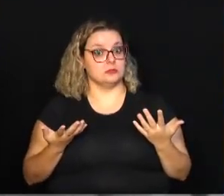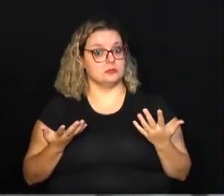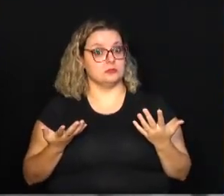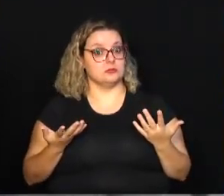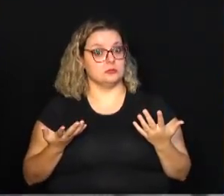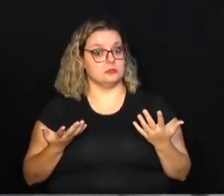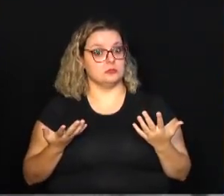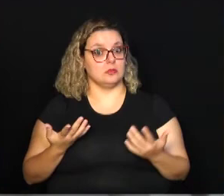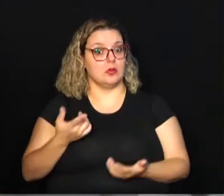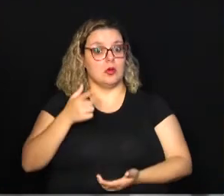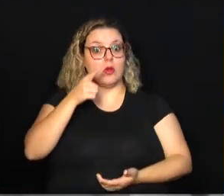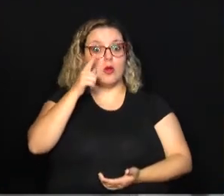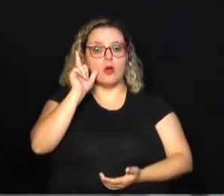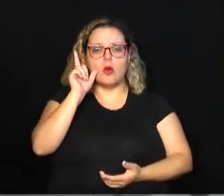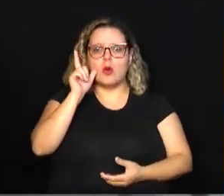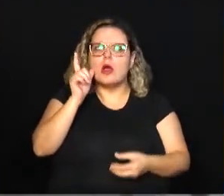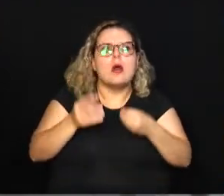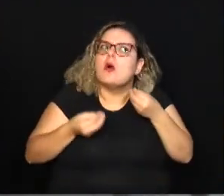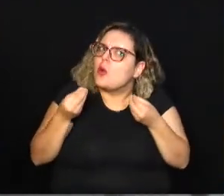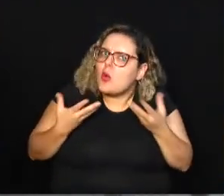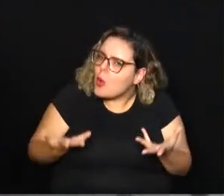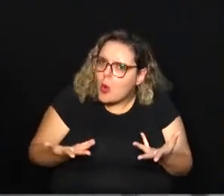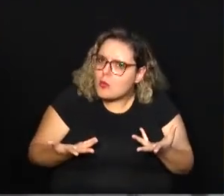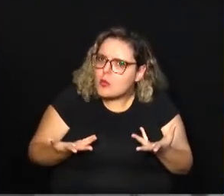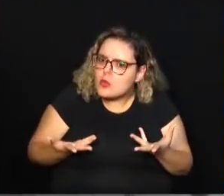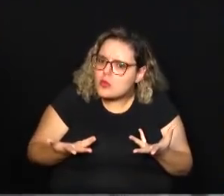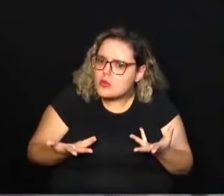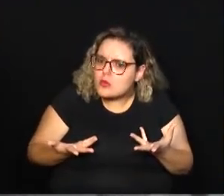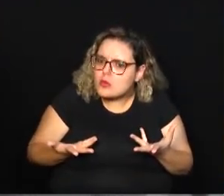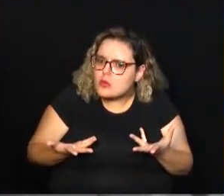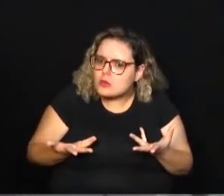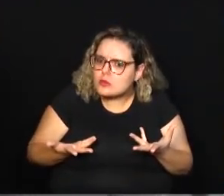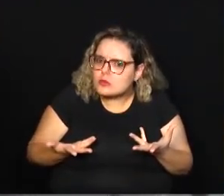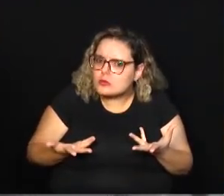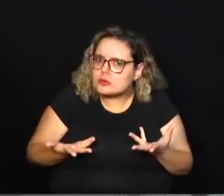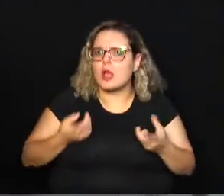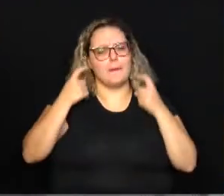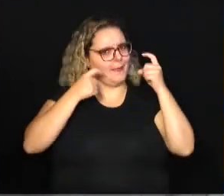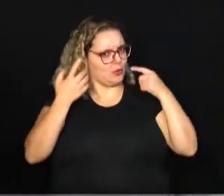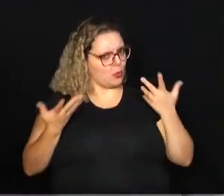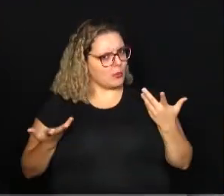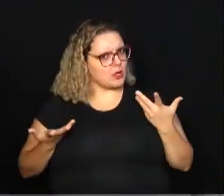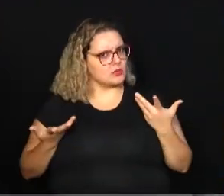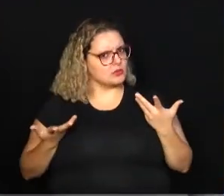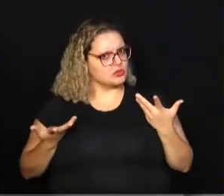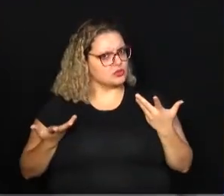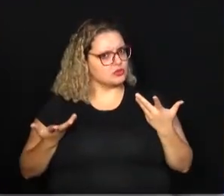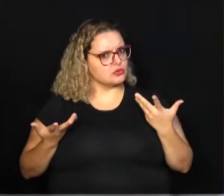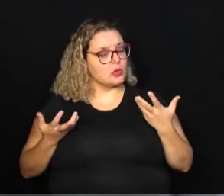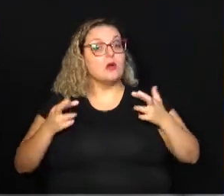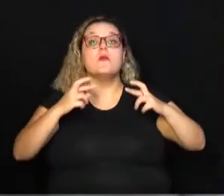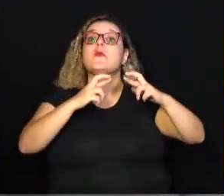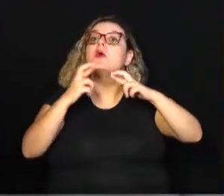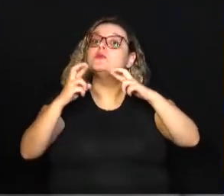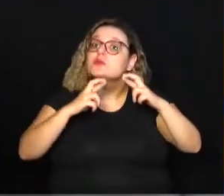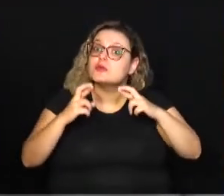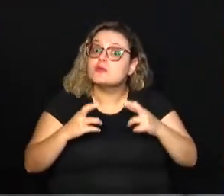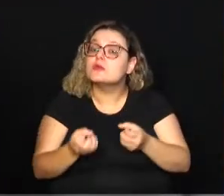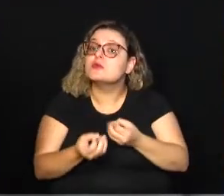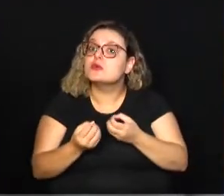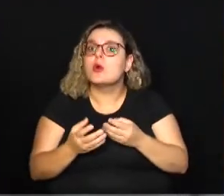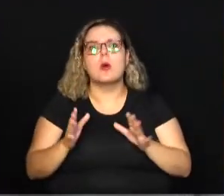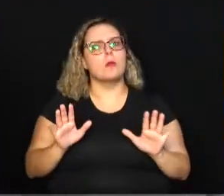Ontem eu inquiri, falei, mas como assim? Eu estou achando que é preocupante. Vamos rever esses dados? Vamos, mas